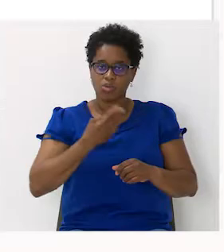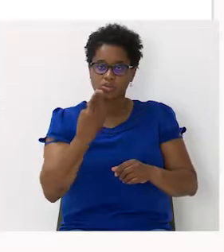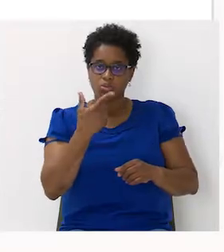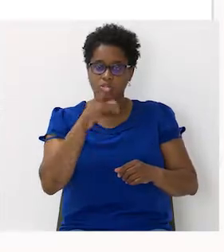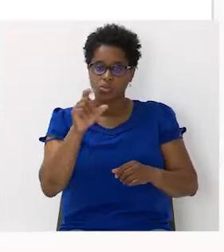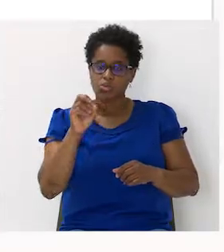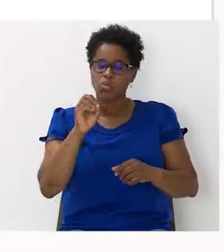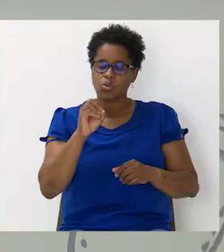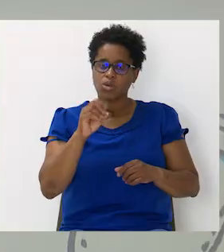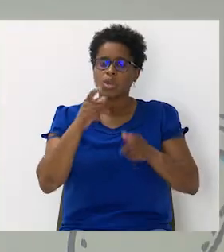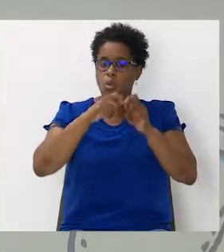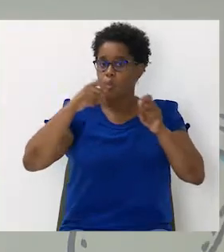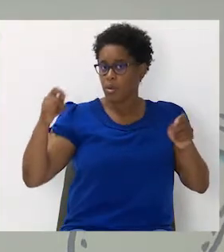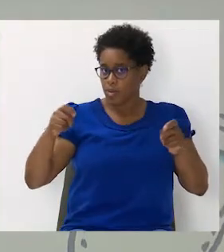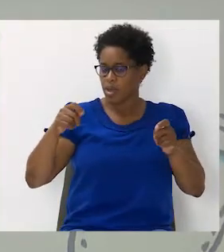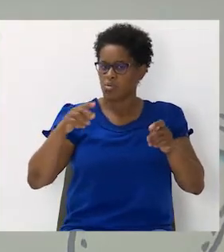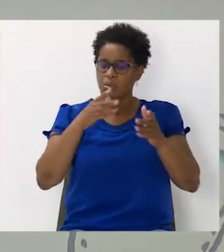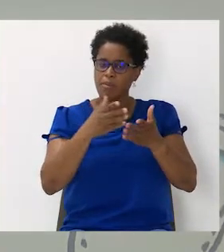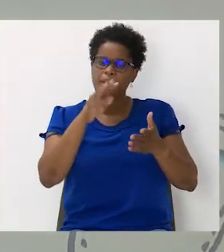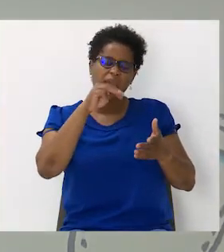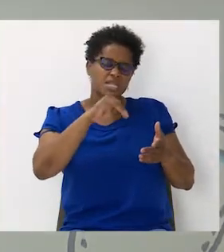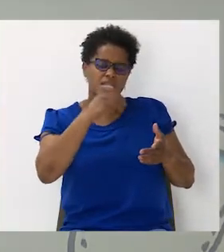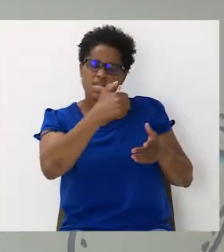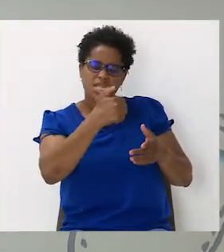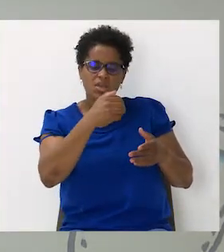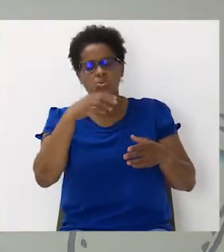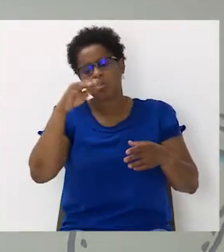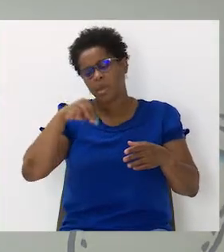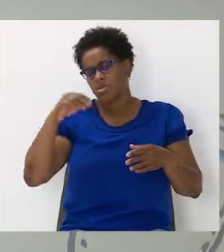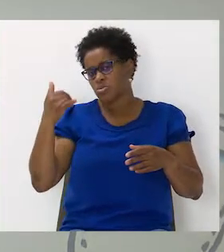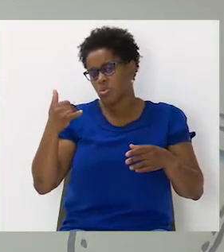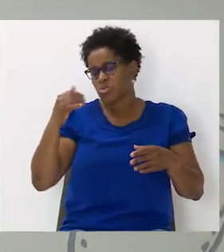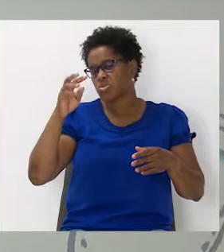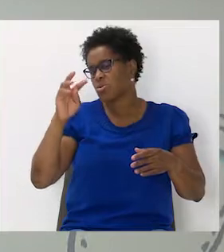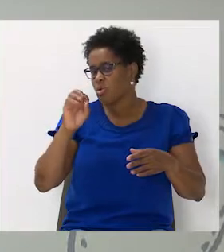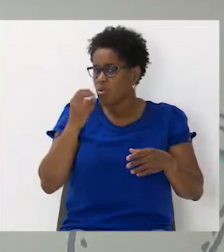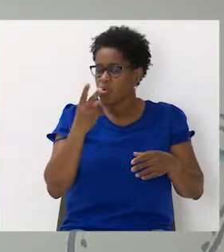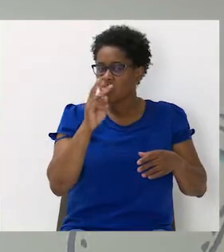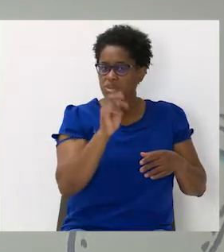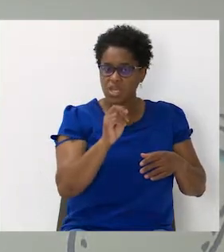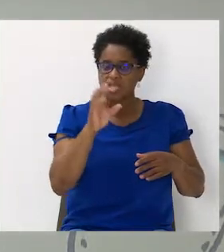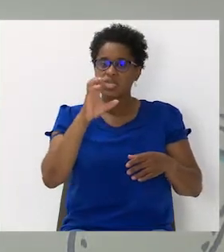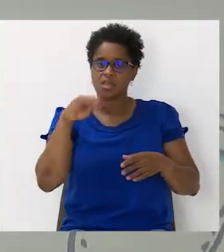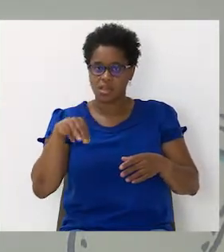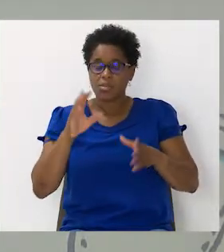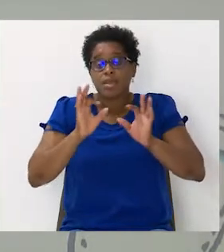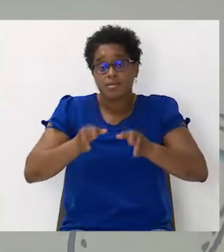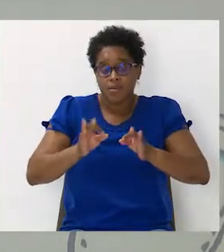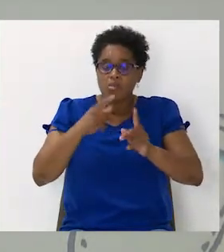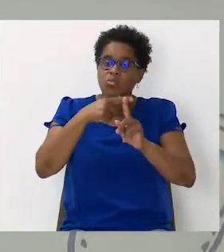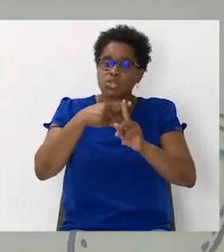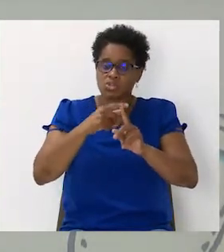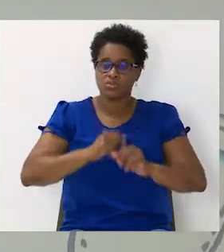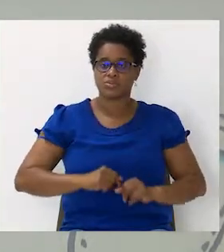o comprimento. Mede 5, mede 2, mede 3 centímetros. Ok? E é sempre